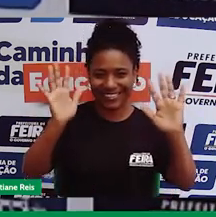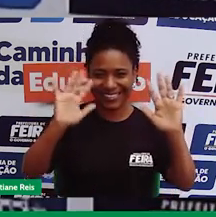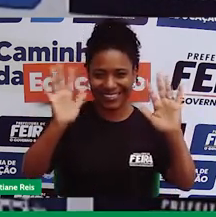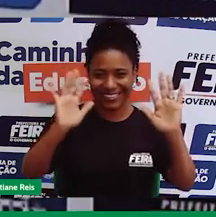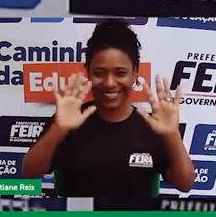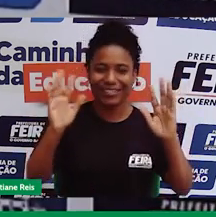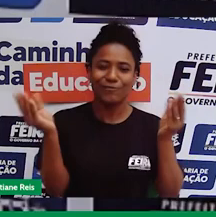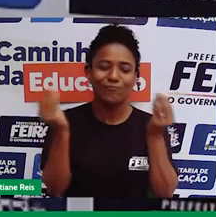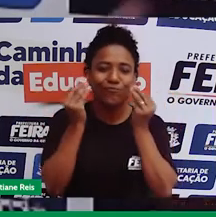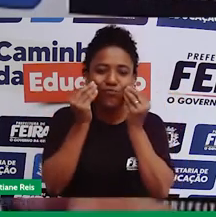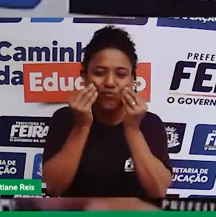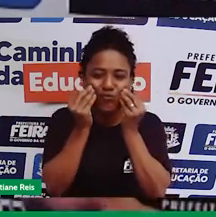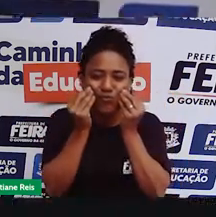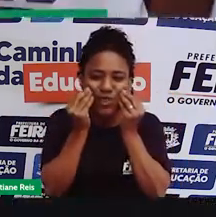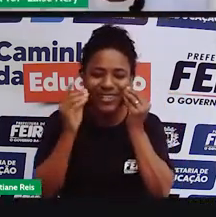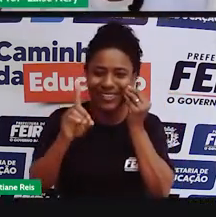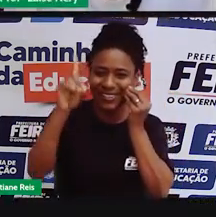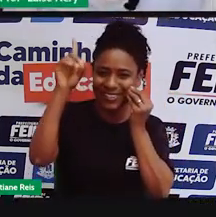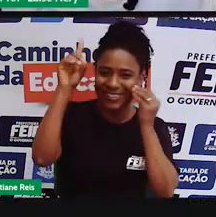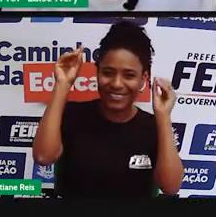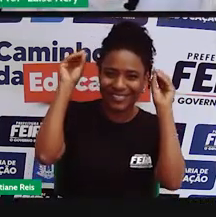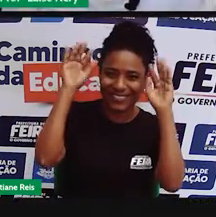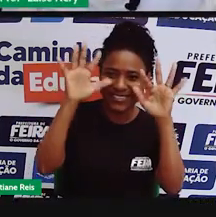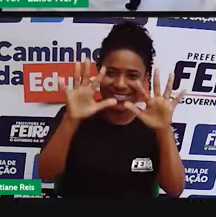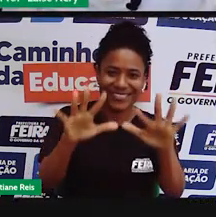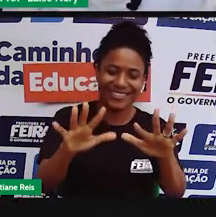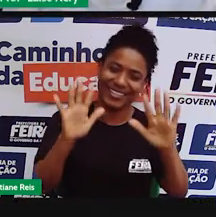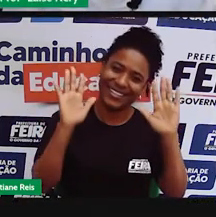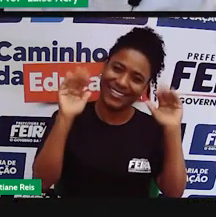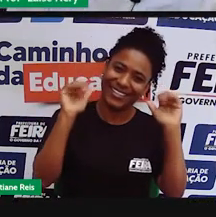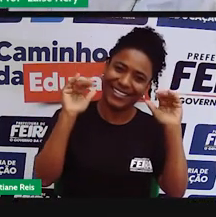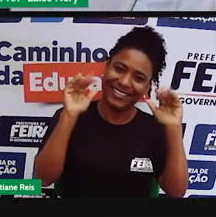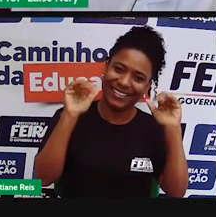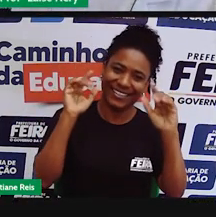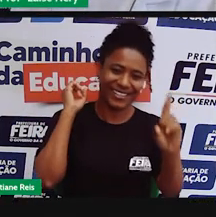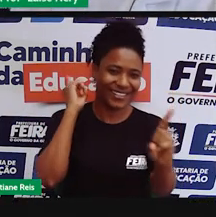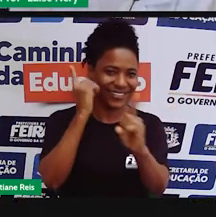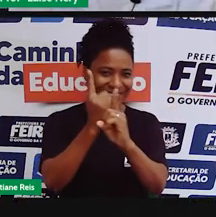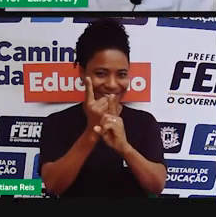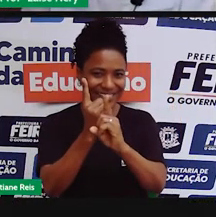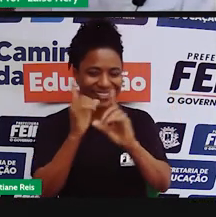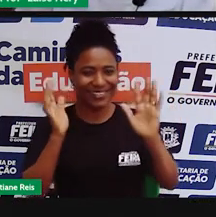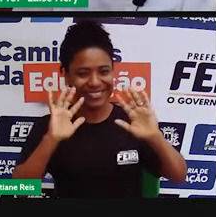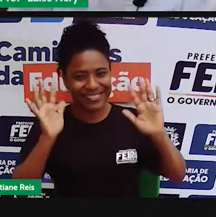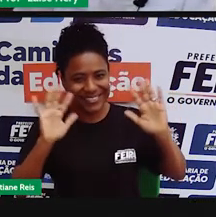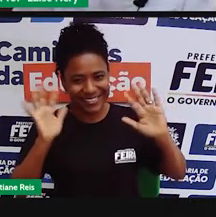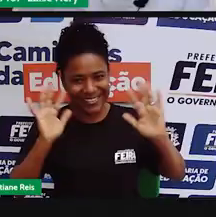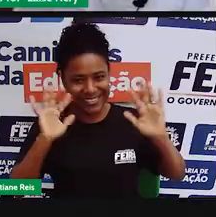Um beijo, fiquem com Deus e até a próxima. Tchau, tchau, gente!